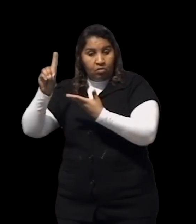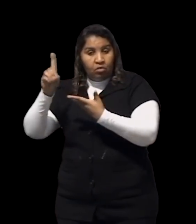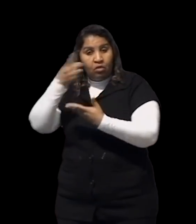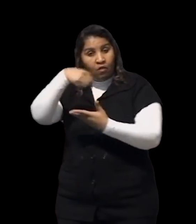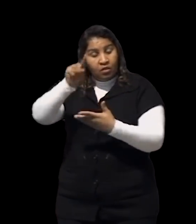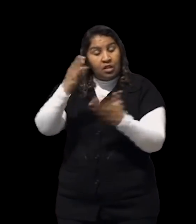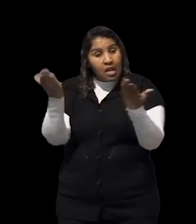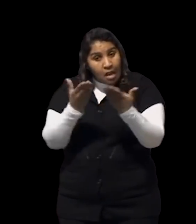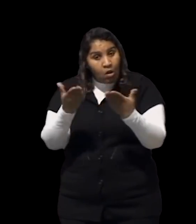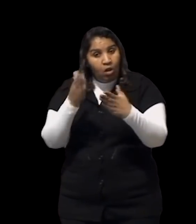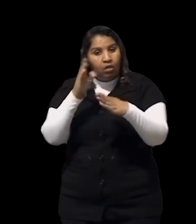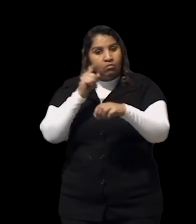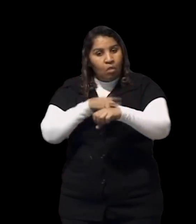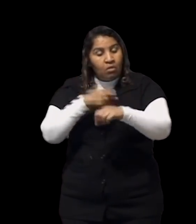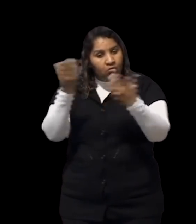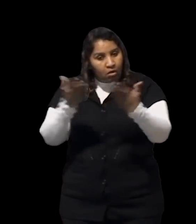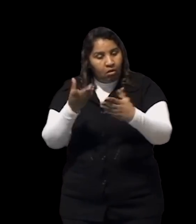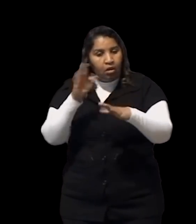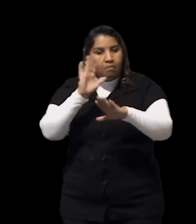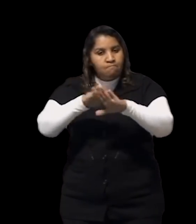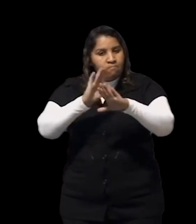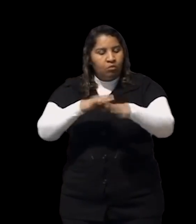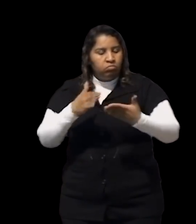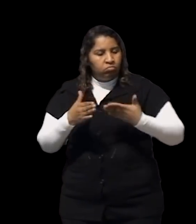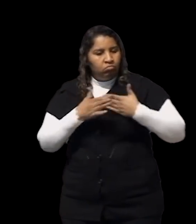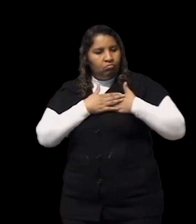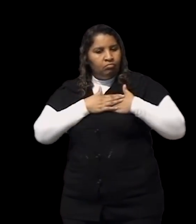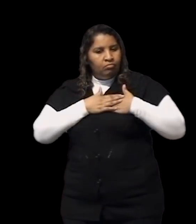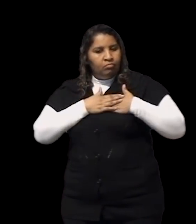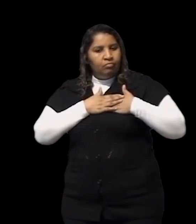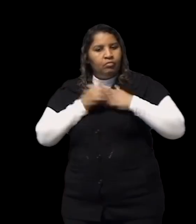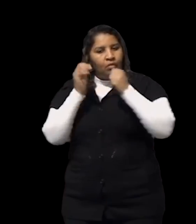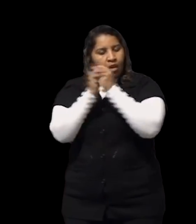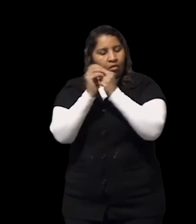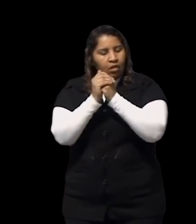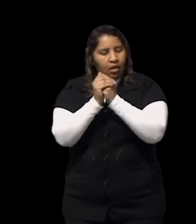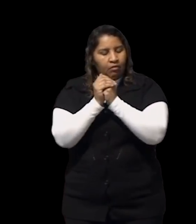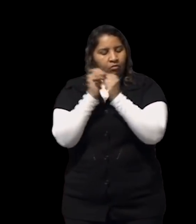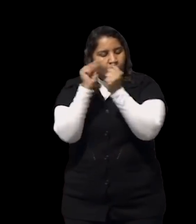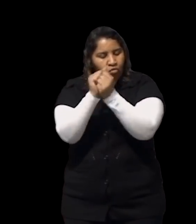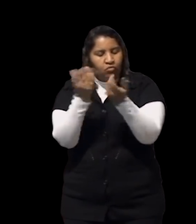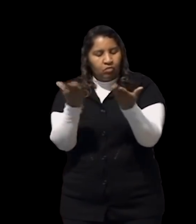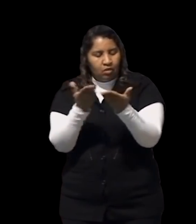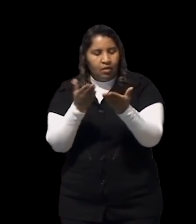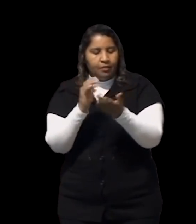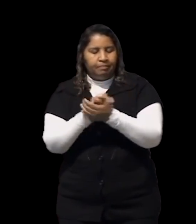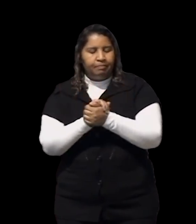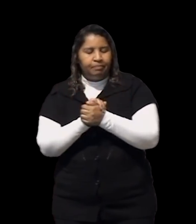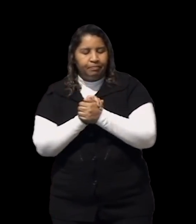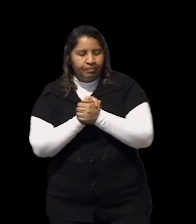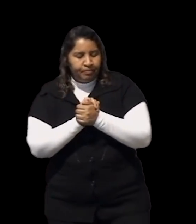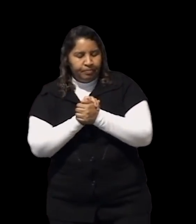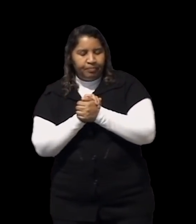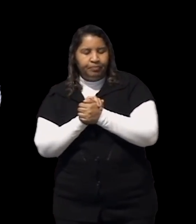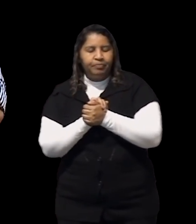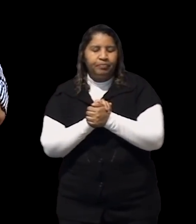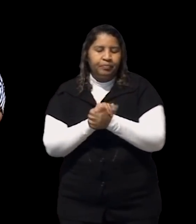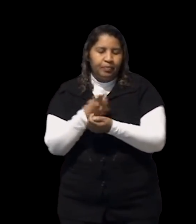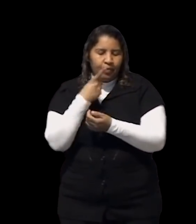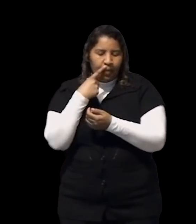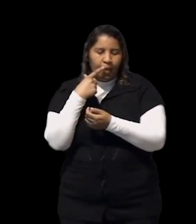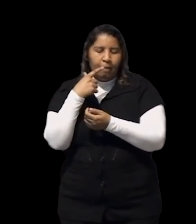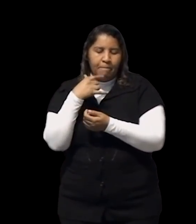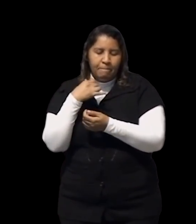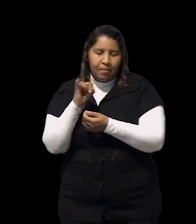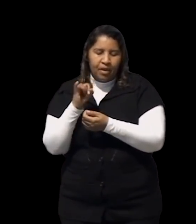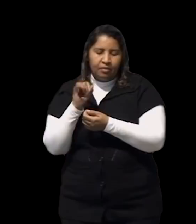querido Queremos te pedir perdão essa manhã porque muitas vezes temos uma imagem de tô distorcendo do